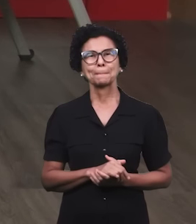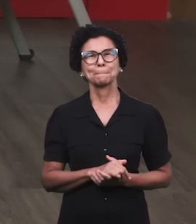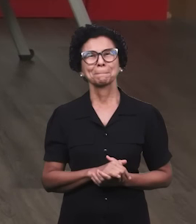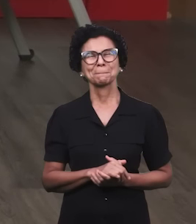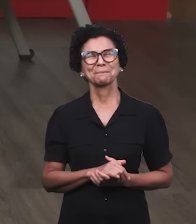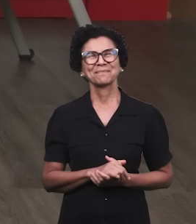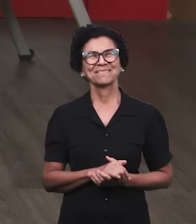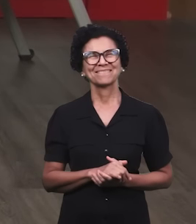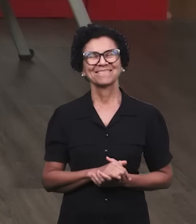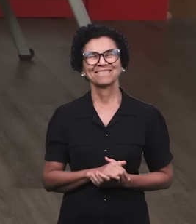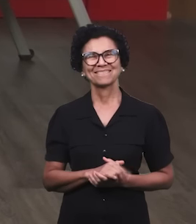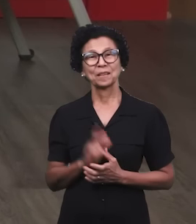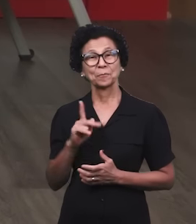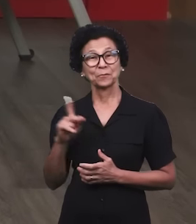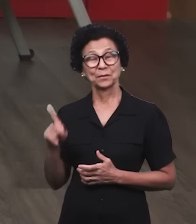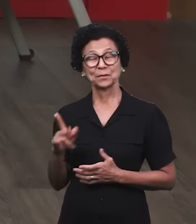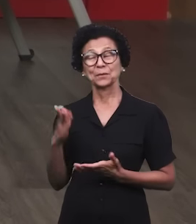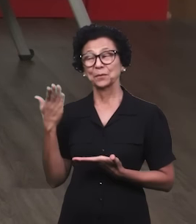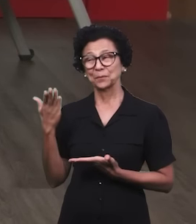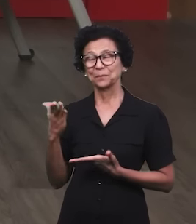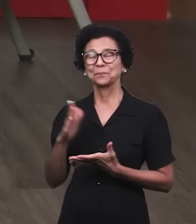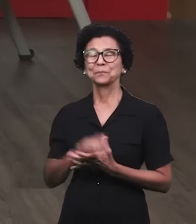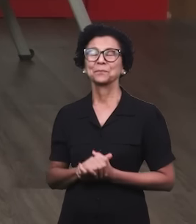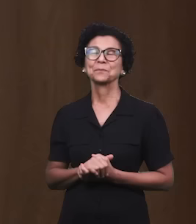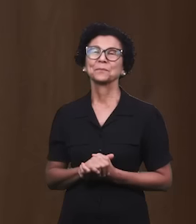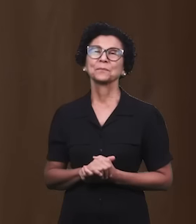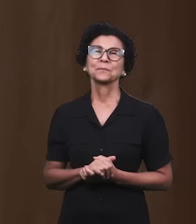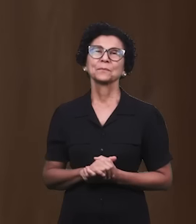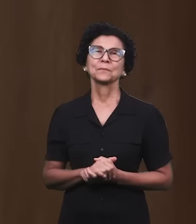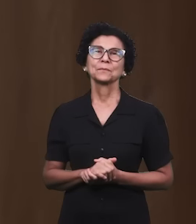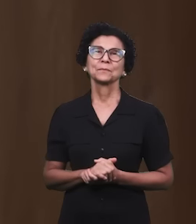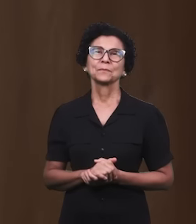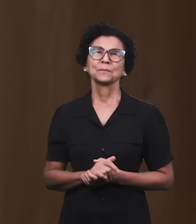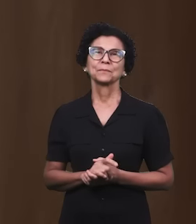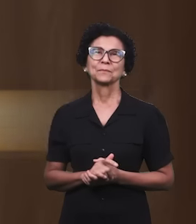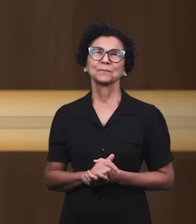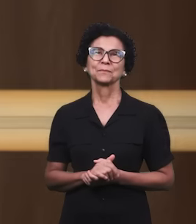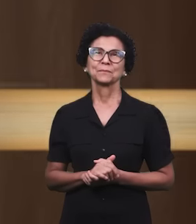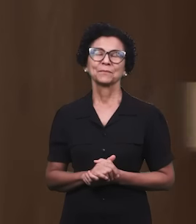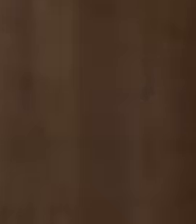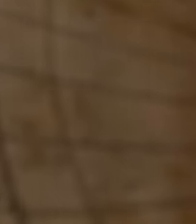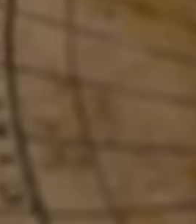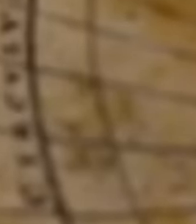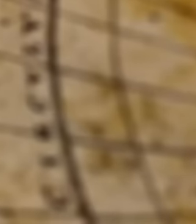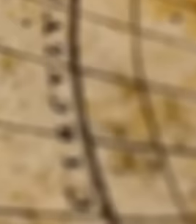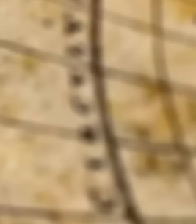Professor Vinícius, a paz do Senhor. Amém. Pai do Senhor a todos. Paz do Senhor a todos.